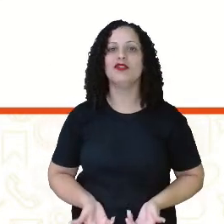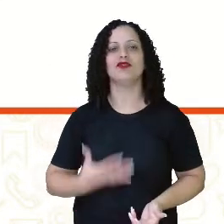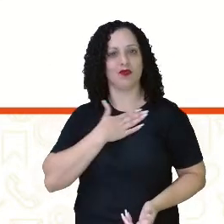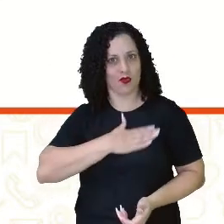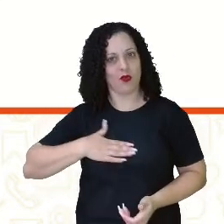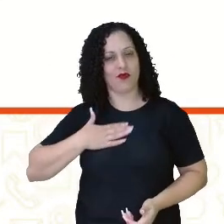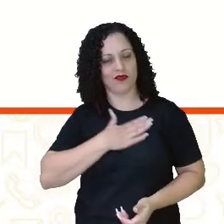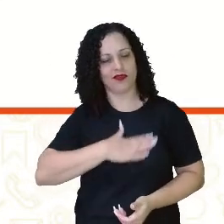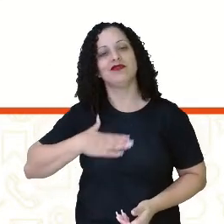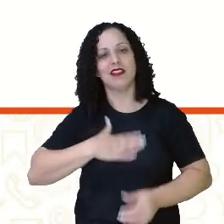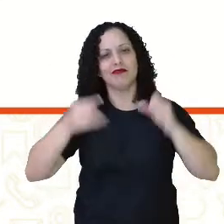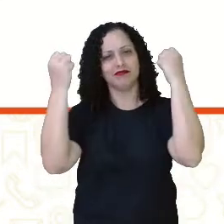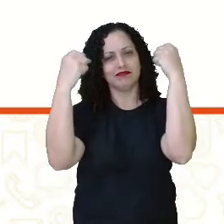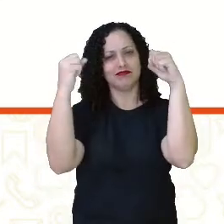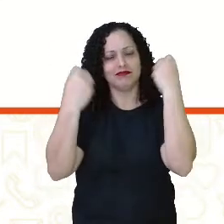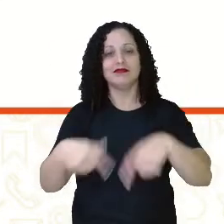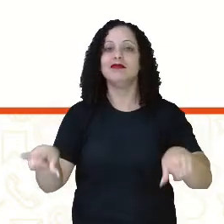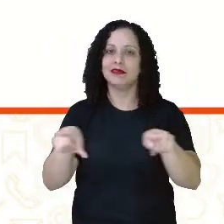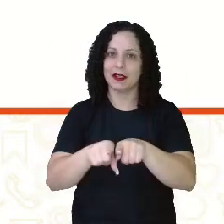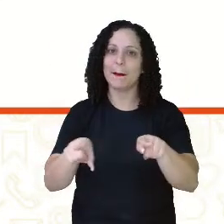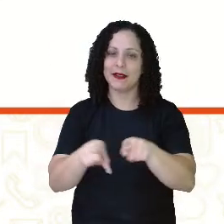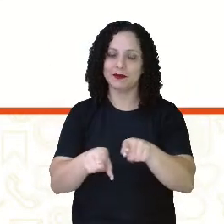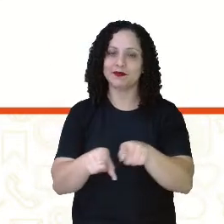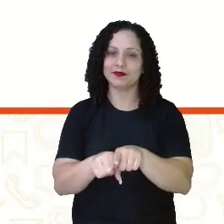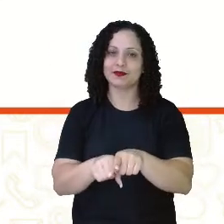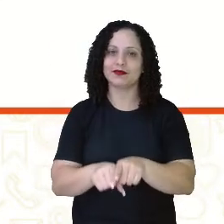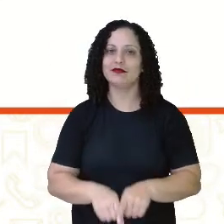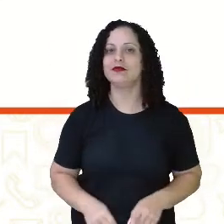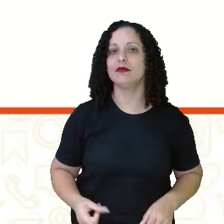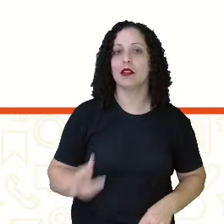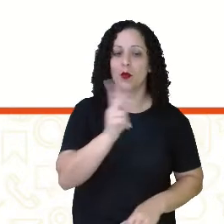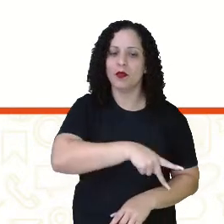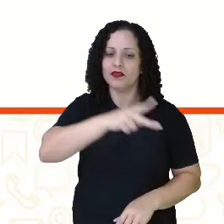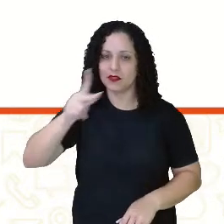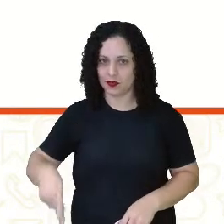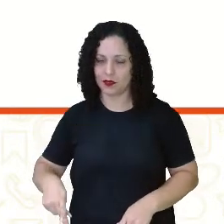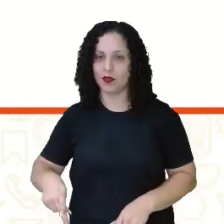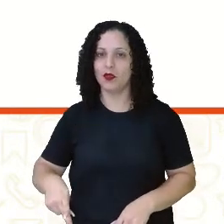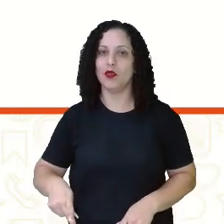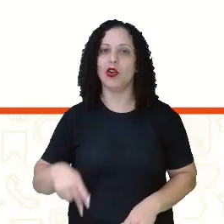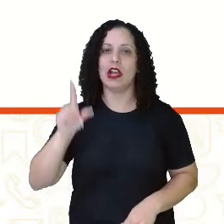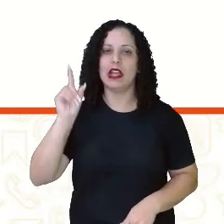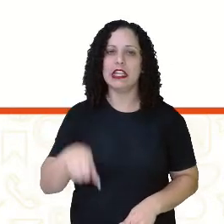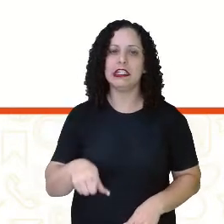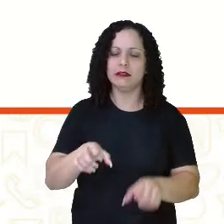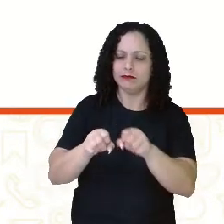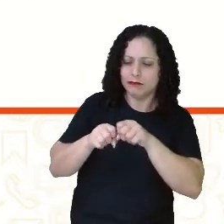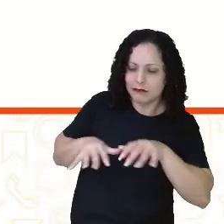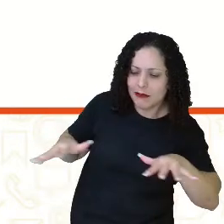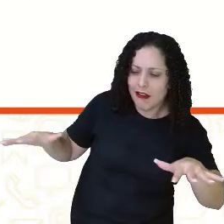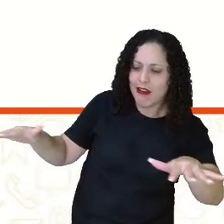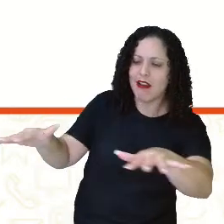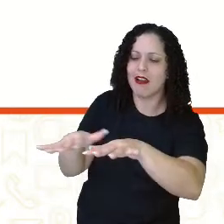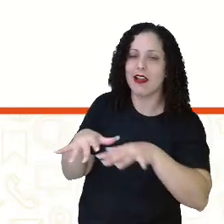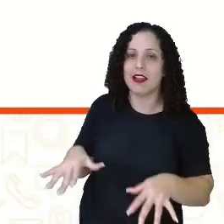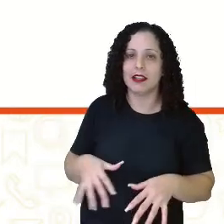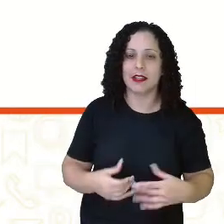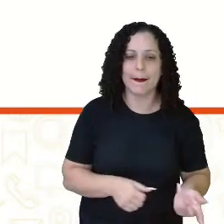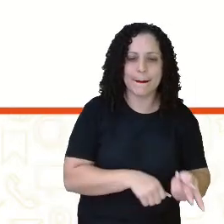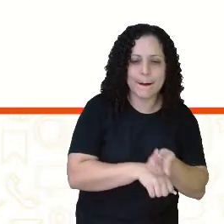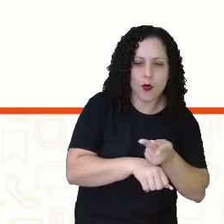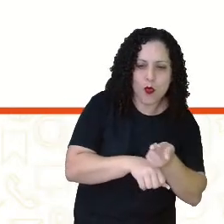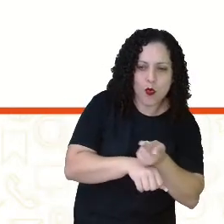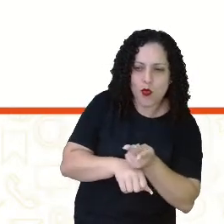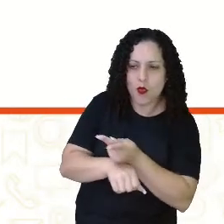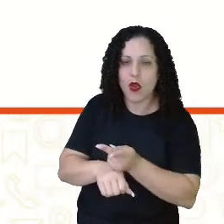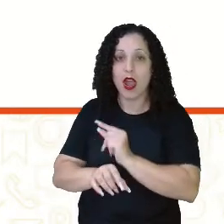uma interdisciplinaridade. O educador deve ir além de sua área e buscar pontos de contato